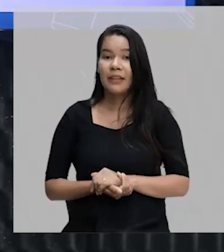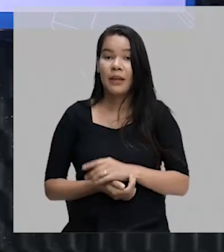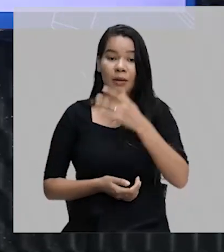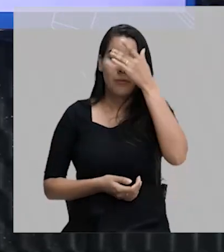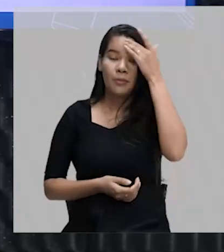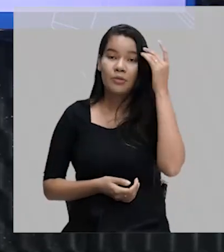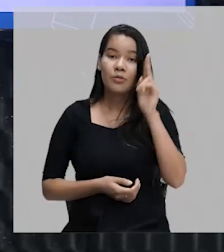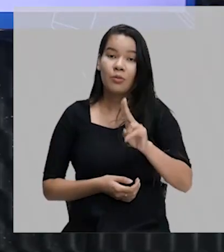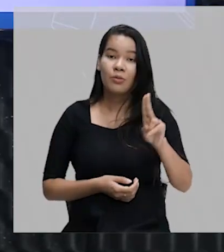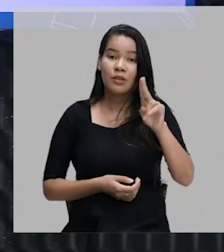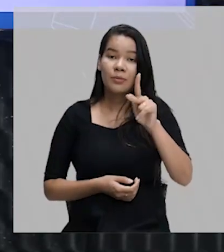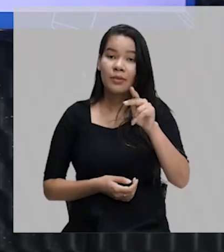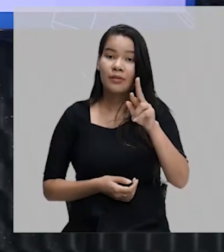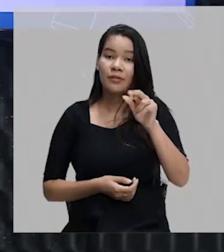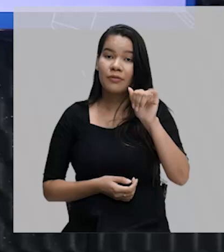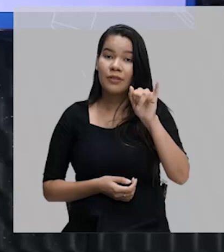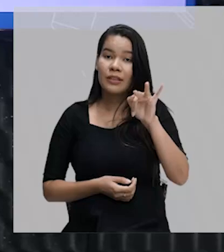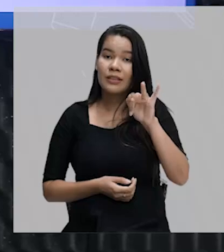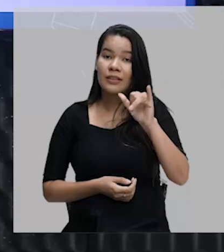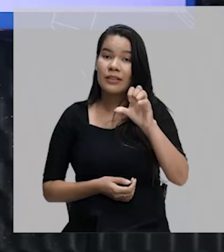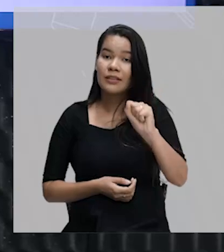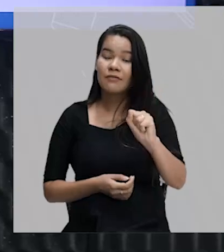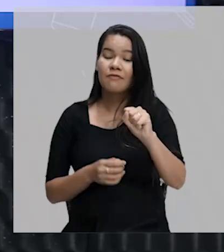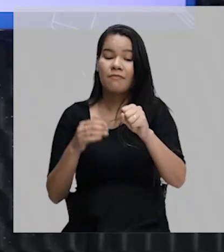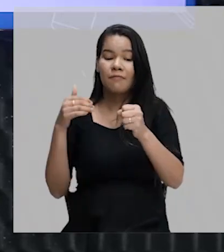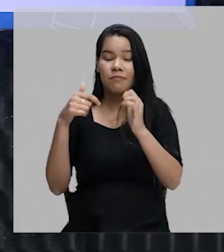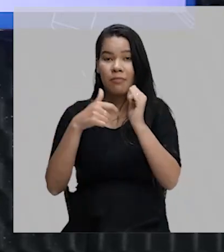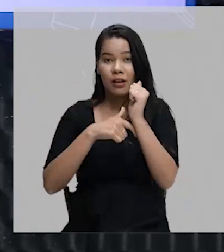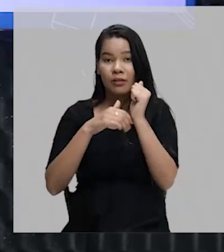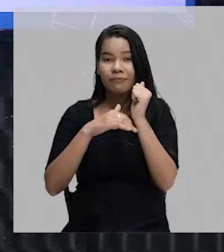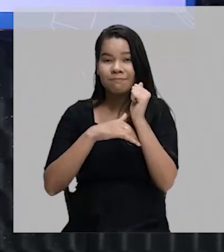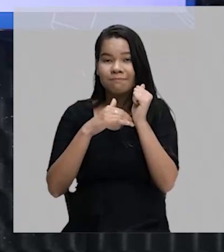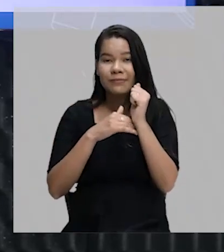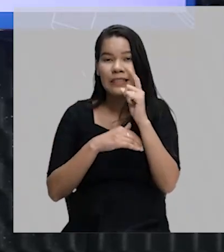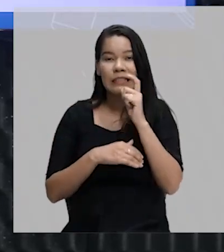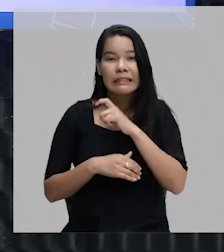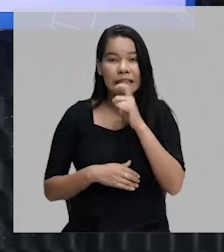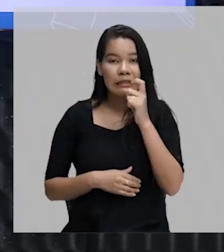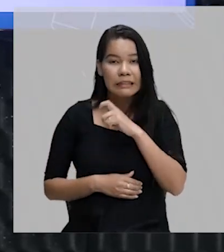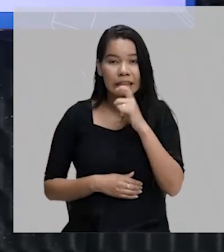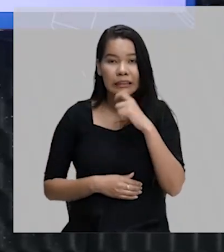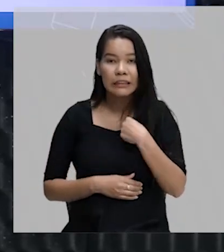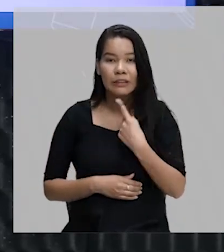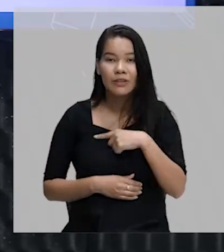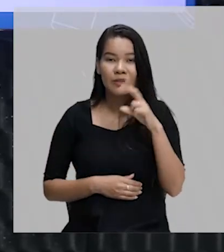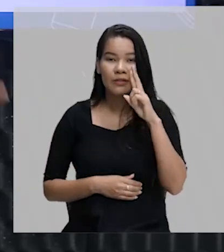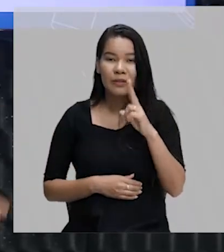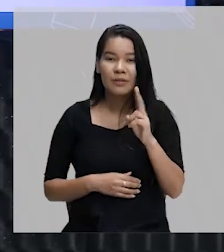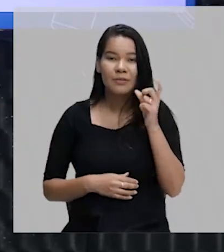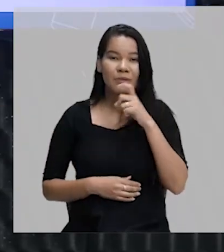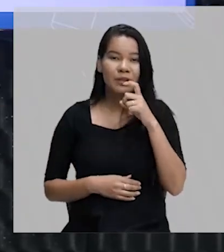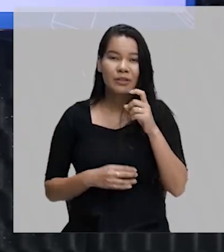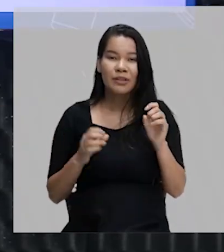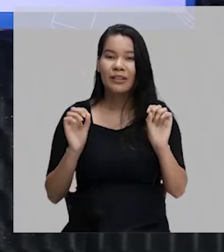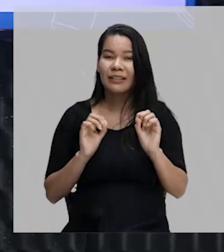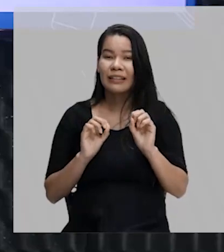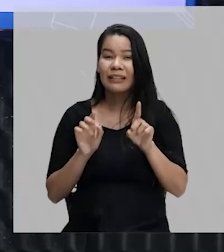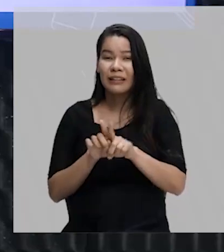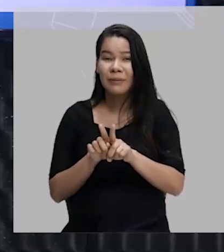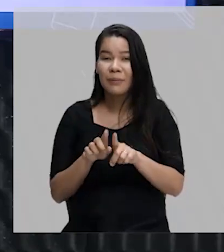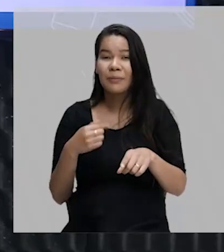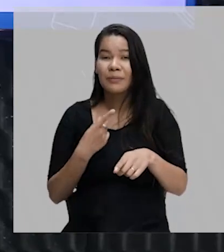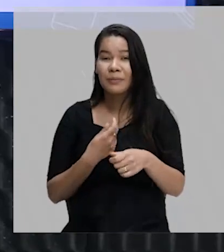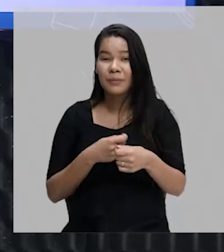que a gente está acostumado a ver aí todo dia na mídia, fake news, e analisar bem o que sai na mídia para saber